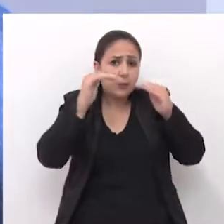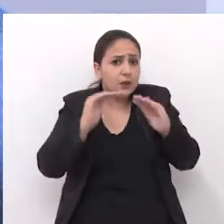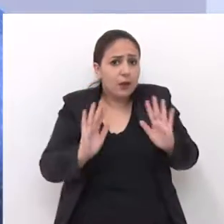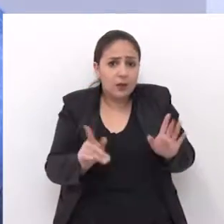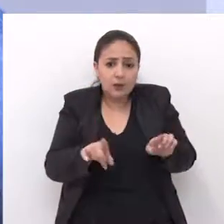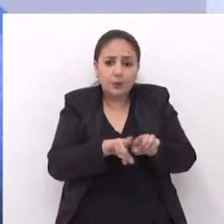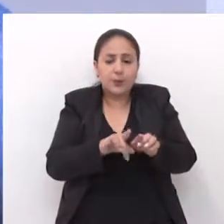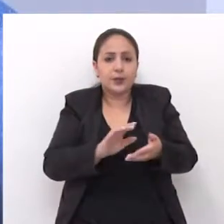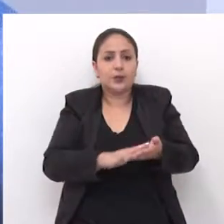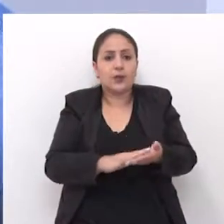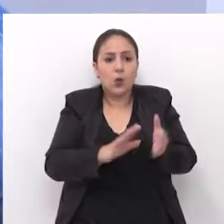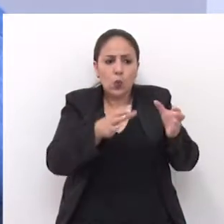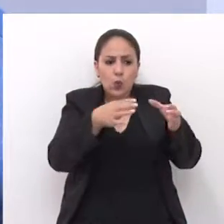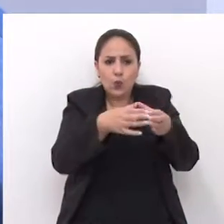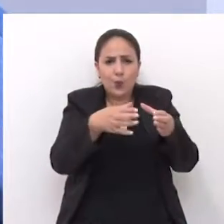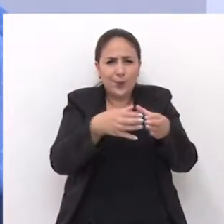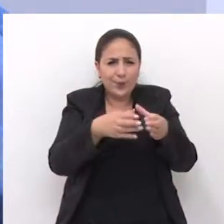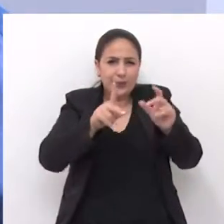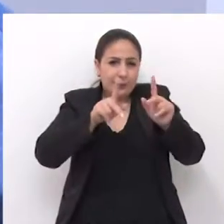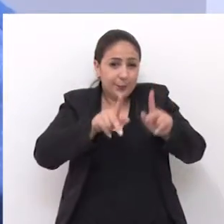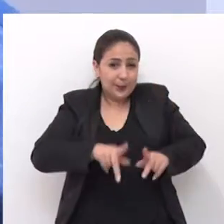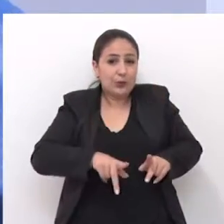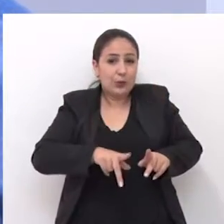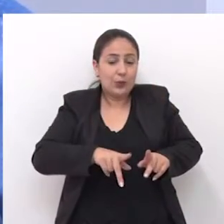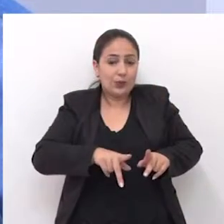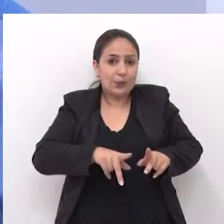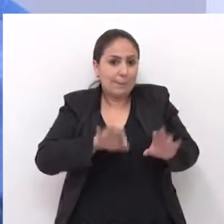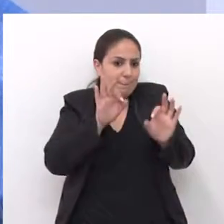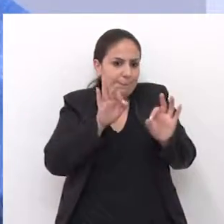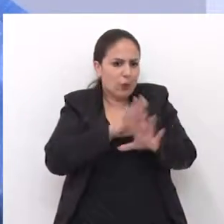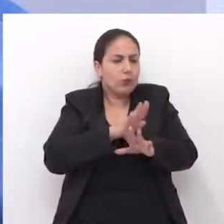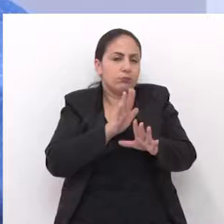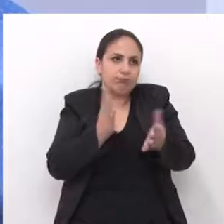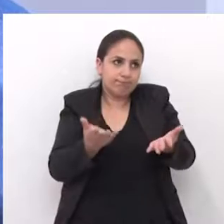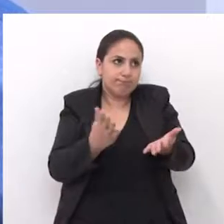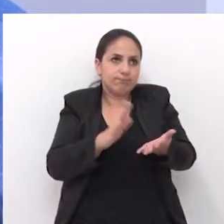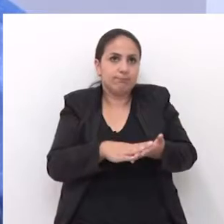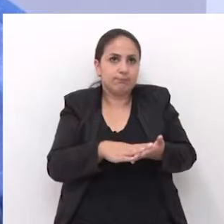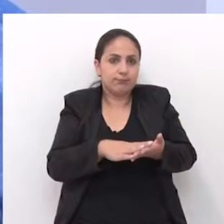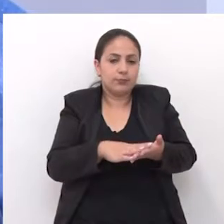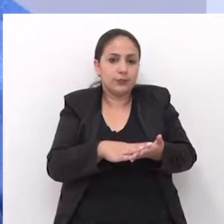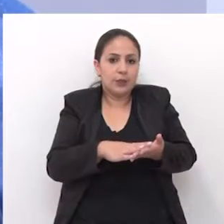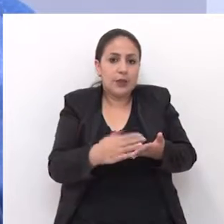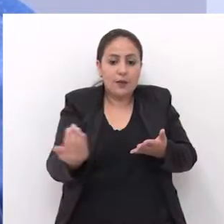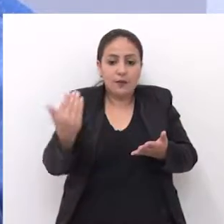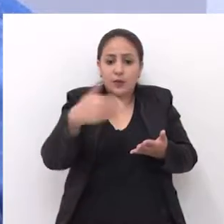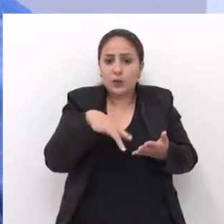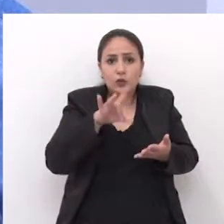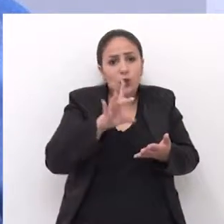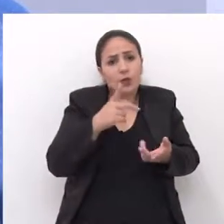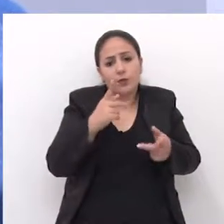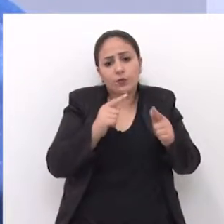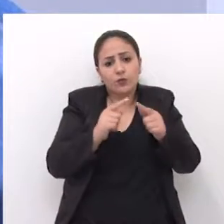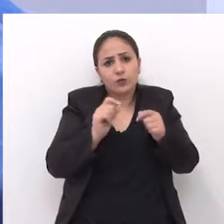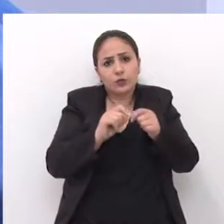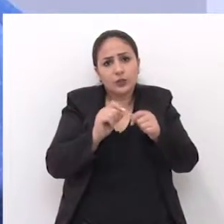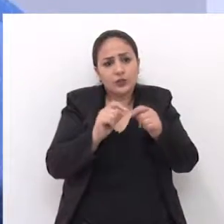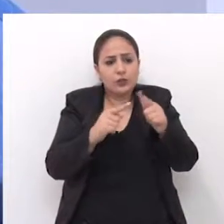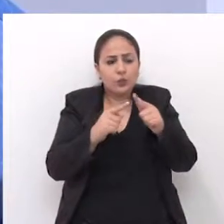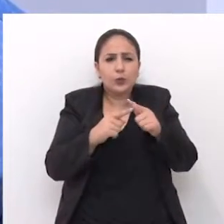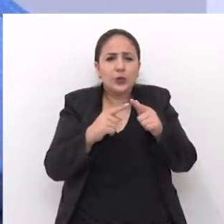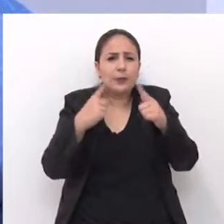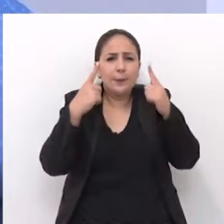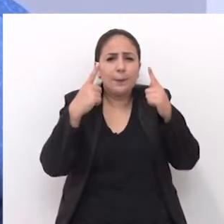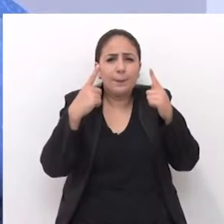tem que ser respeitado lá. E muitas vezes é um grupo de pessoas preparadas, podemos dizer assim, que vieram só para fazer esse